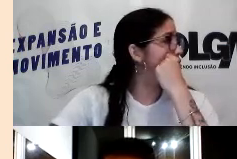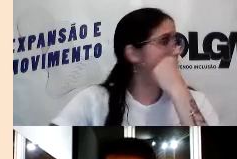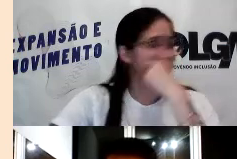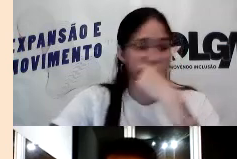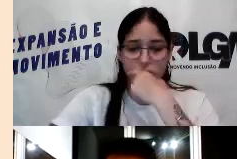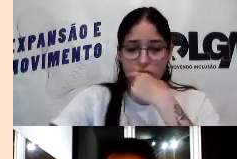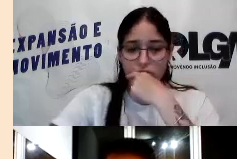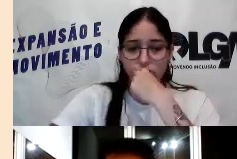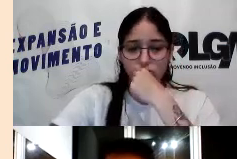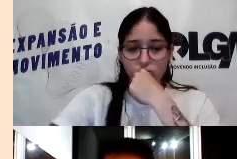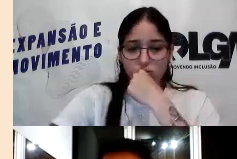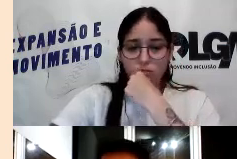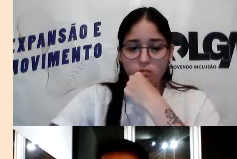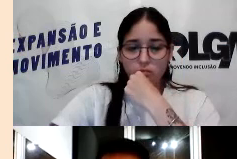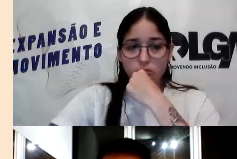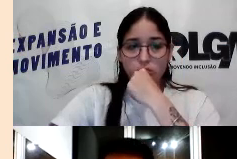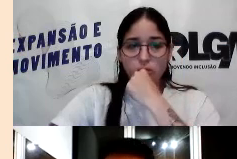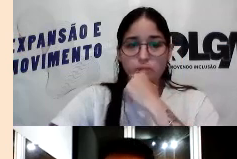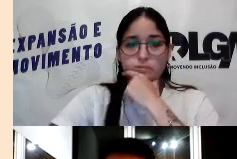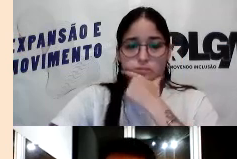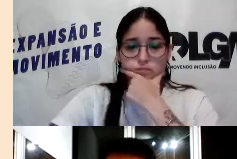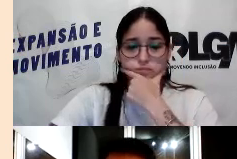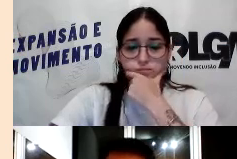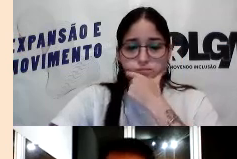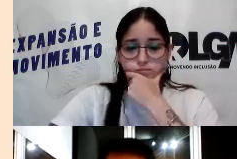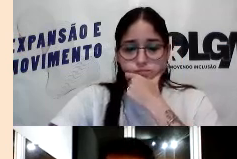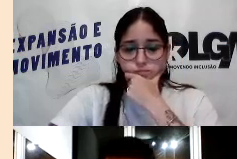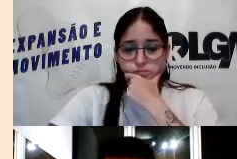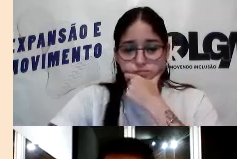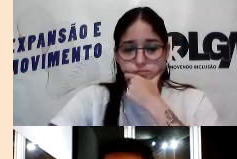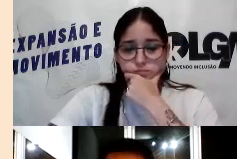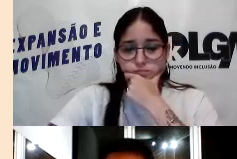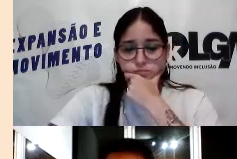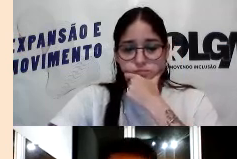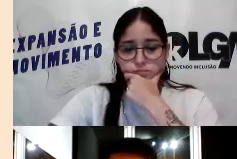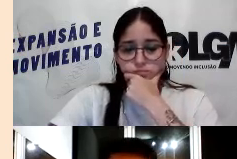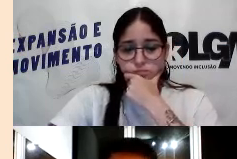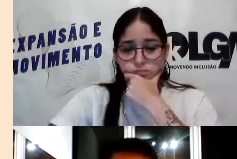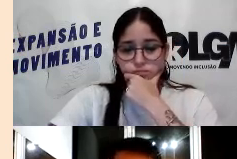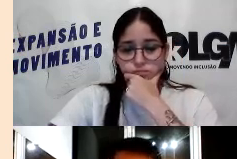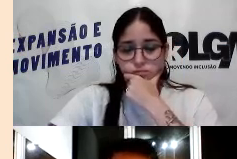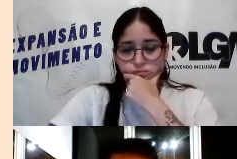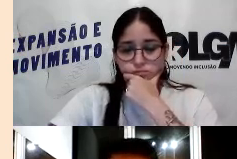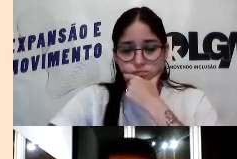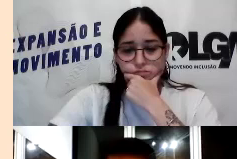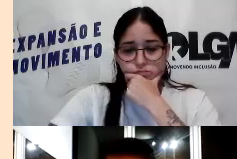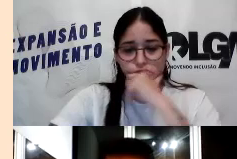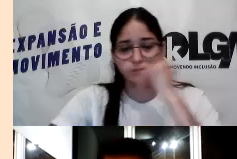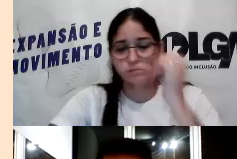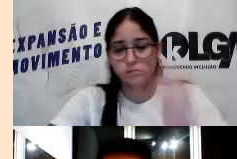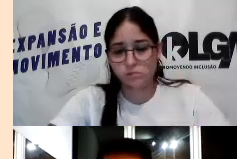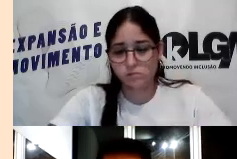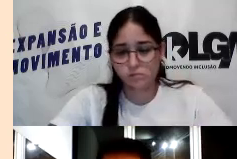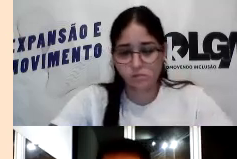dali para frente. O que isso significa diretamente? Os pacientes, as pessoas que me procuram, por exemplo, dentro